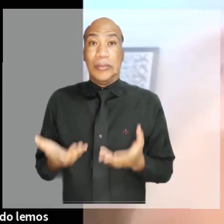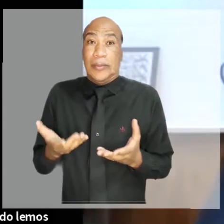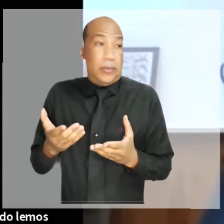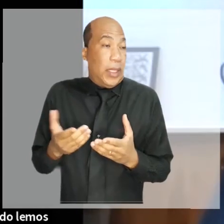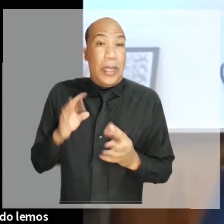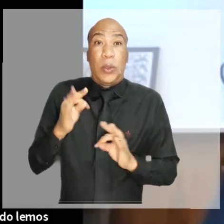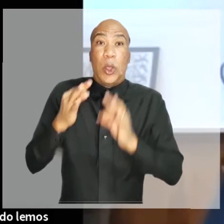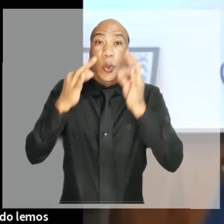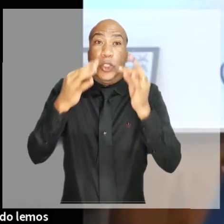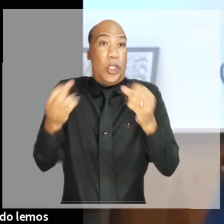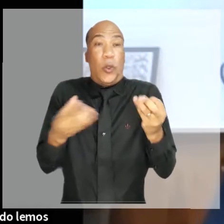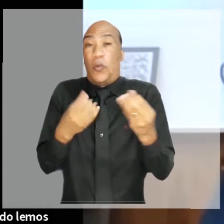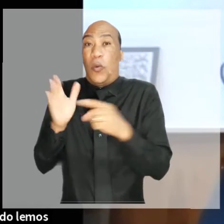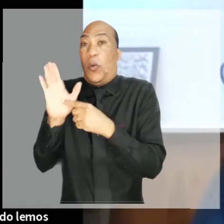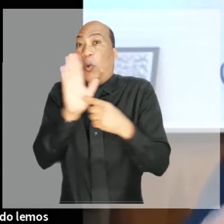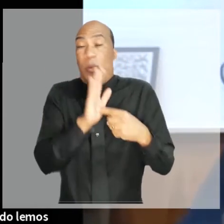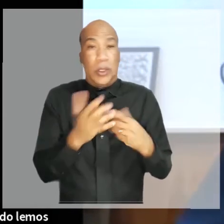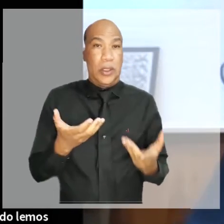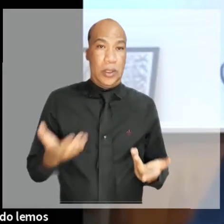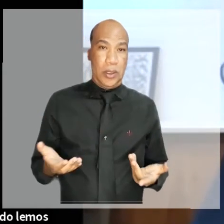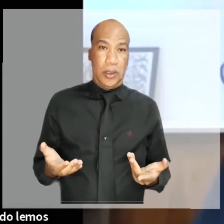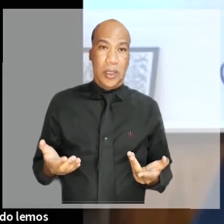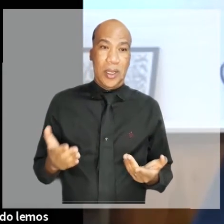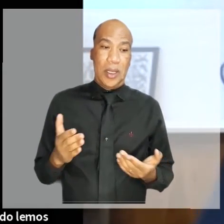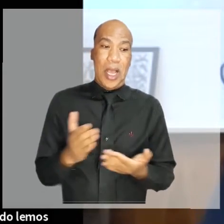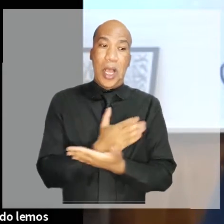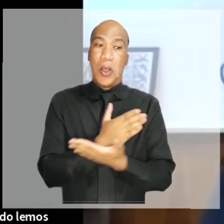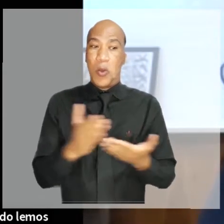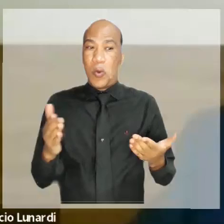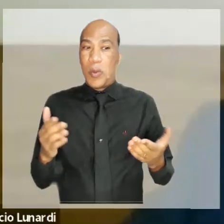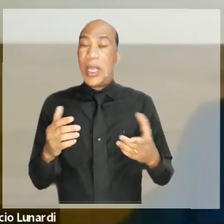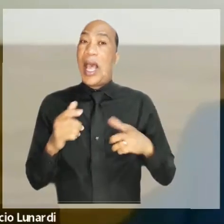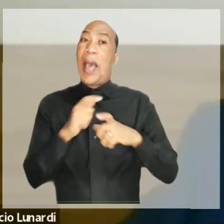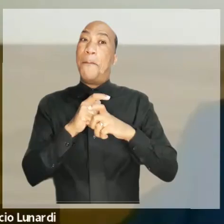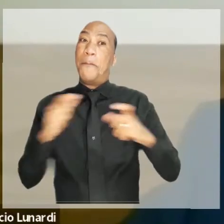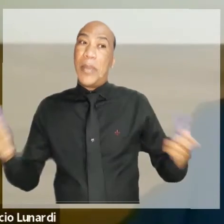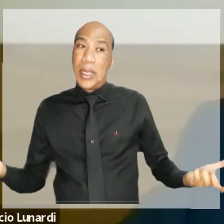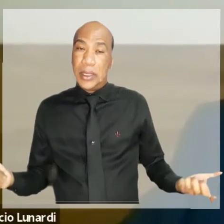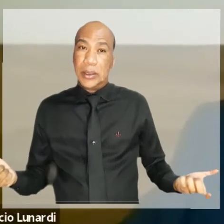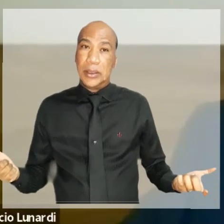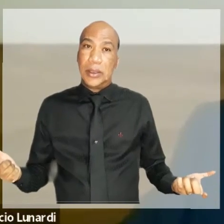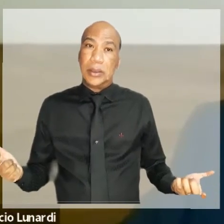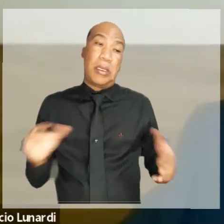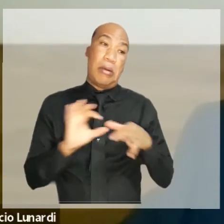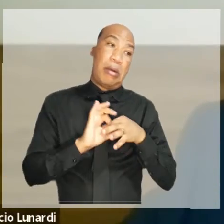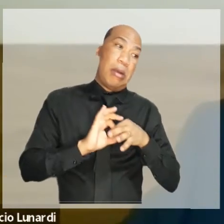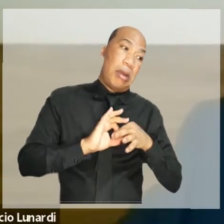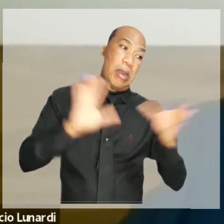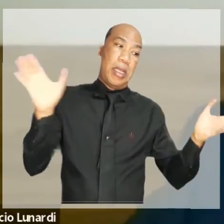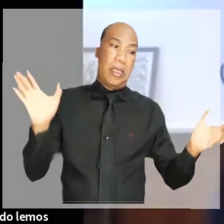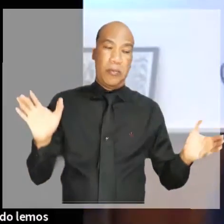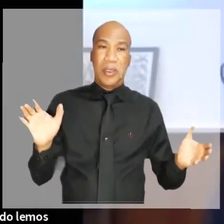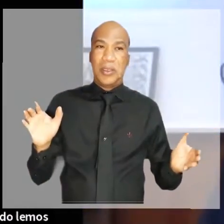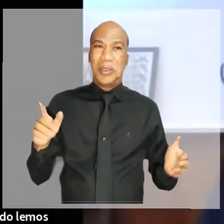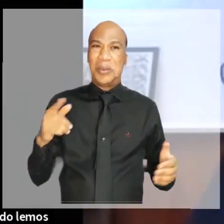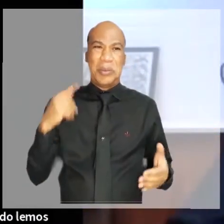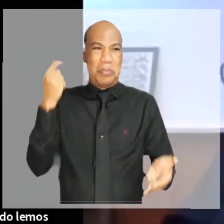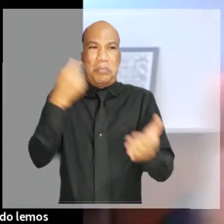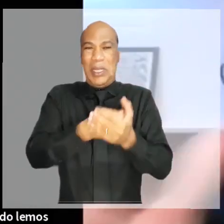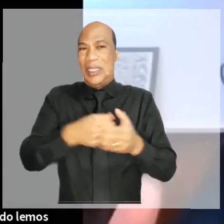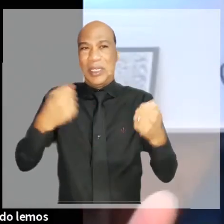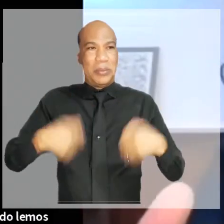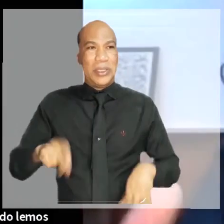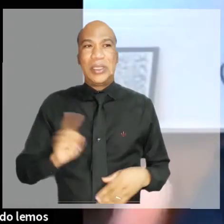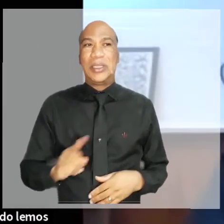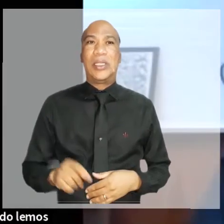livres, você não precisa nem de licença para usar. Então, com um pouquinho de orientação e planejamento, né? A